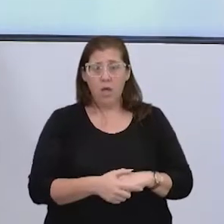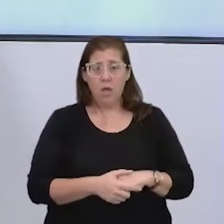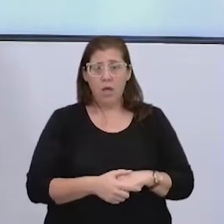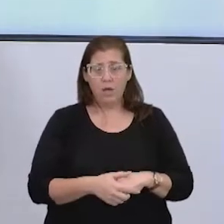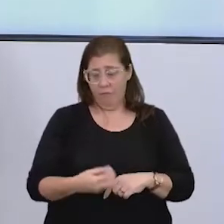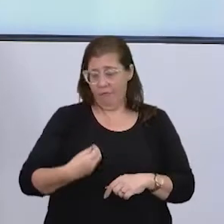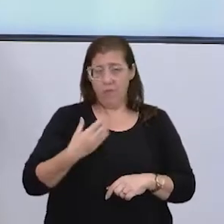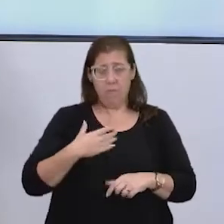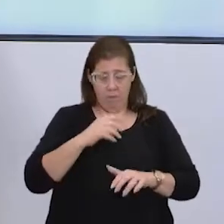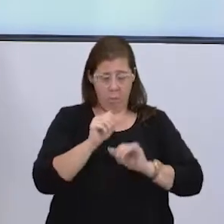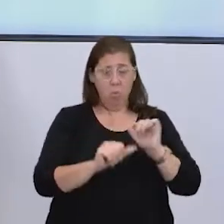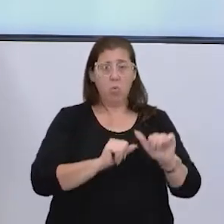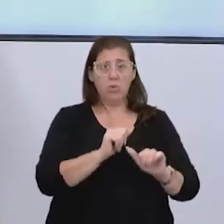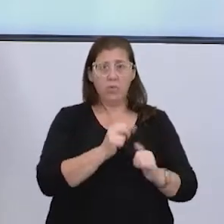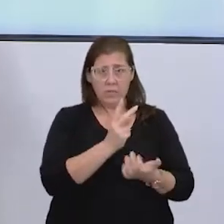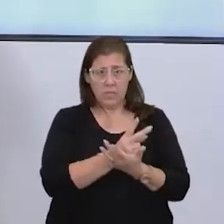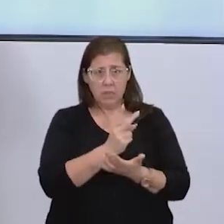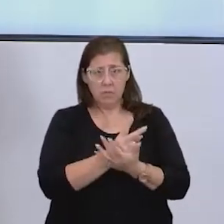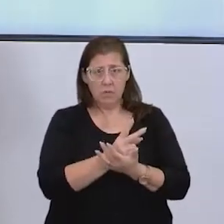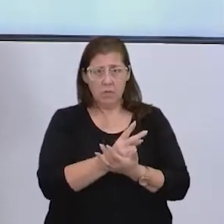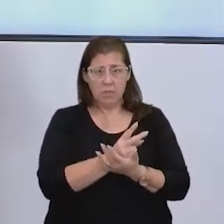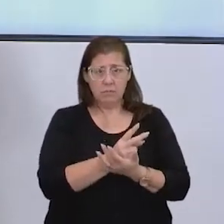Muda a minha vida o tempo inteiro?